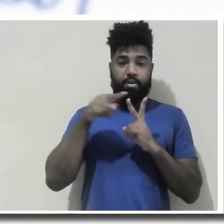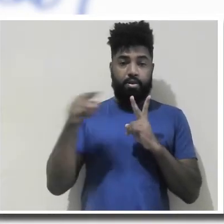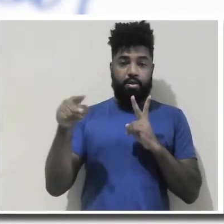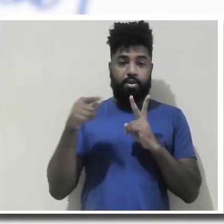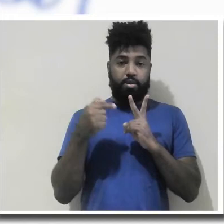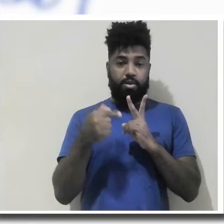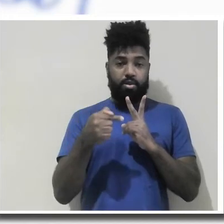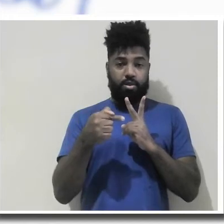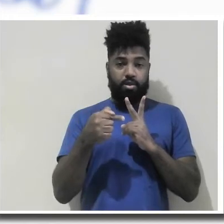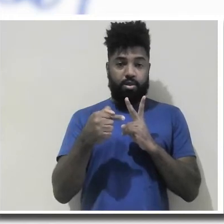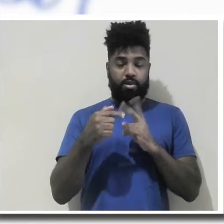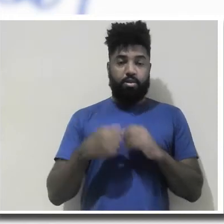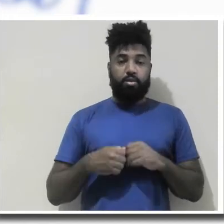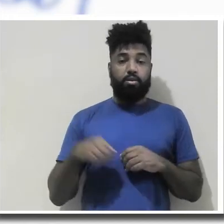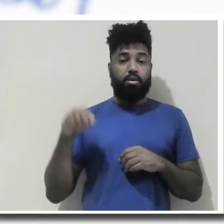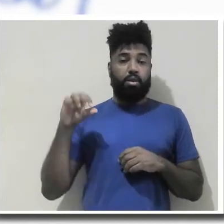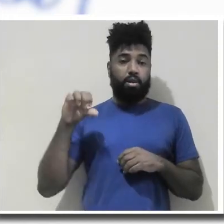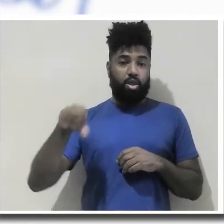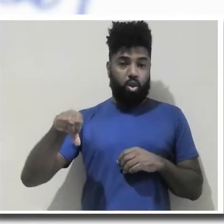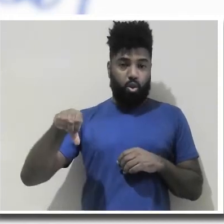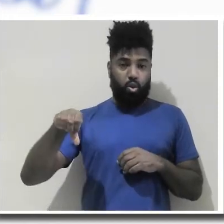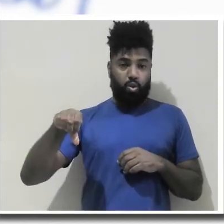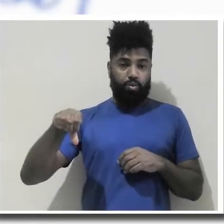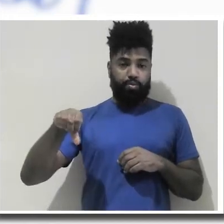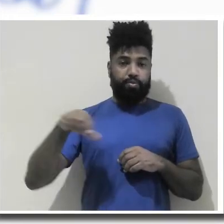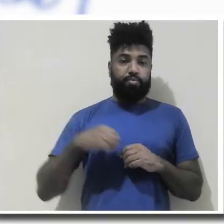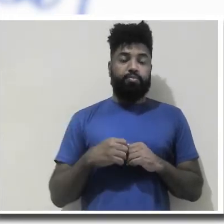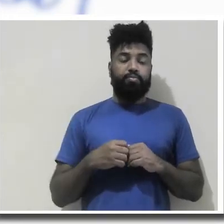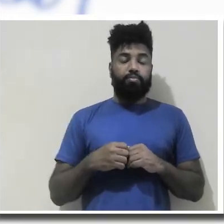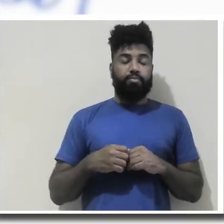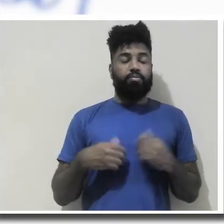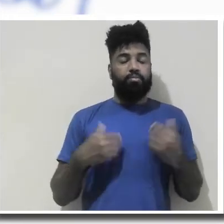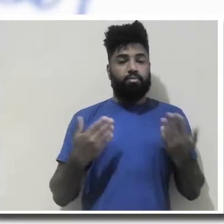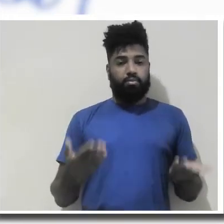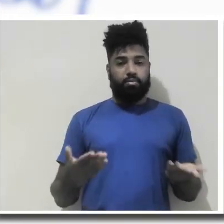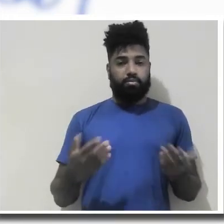raiz de 7 e 9.